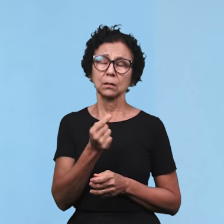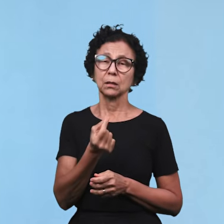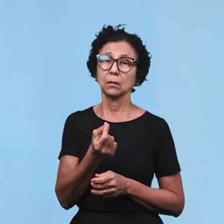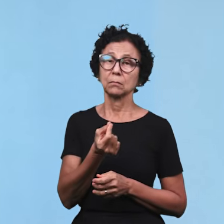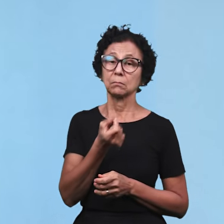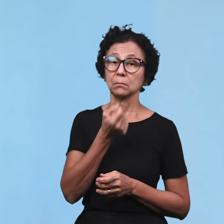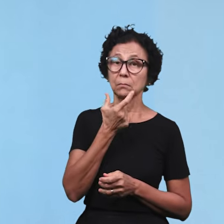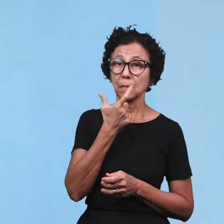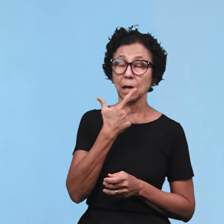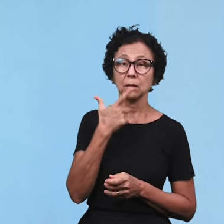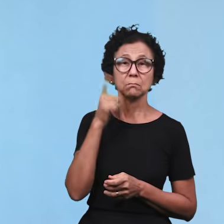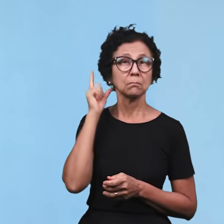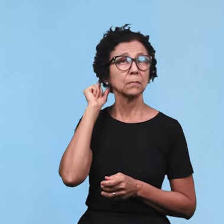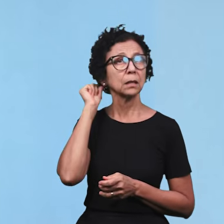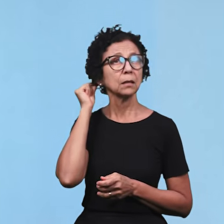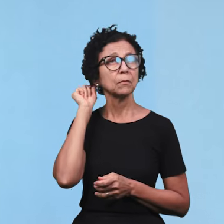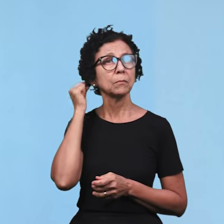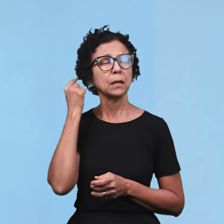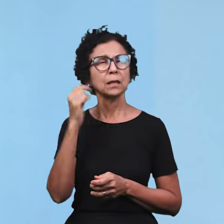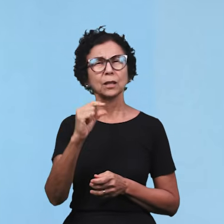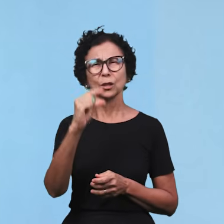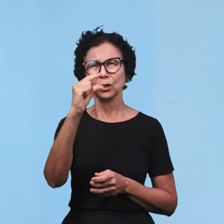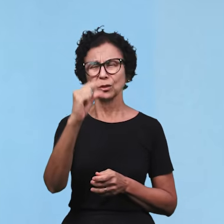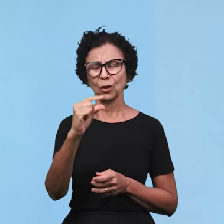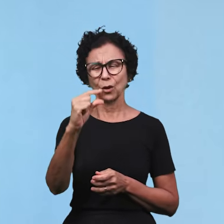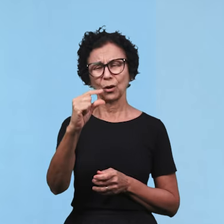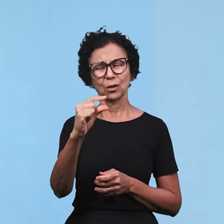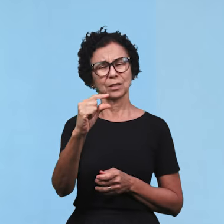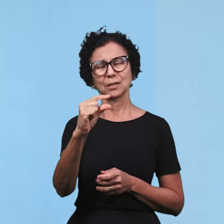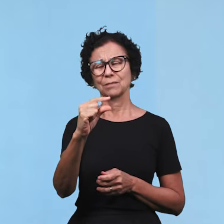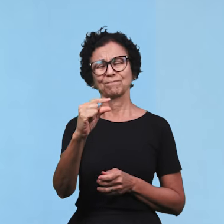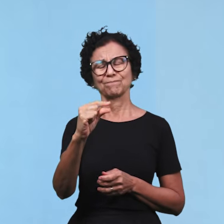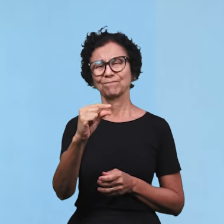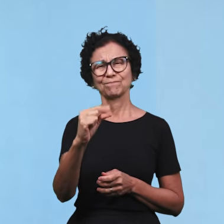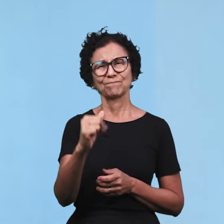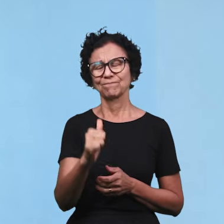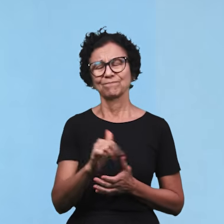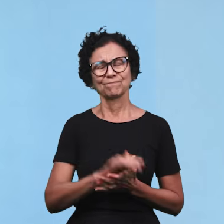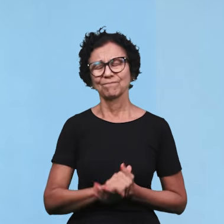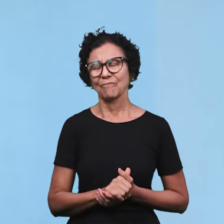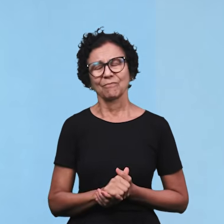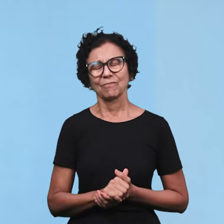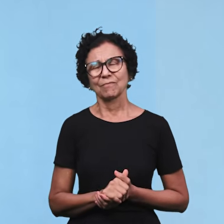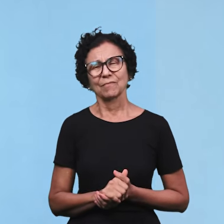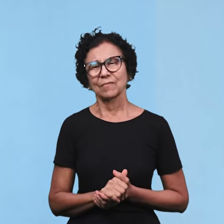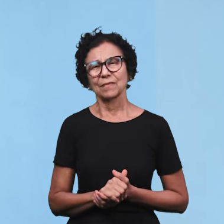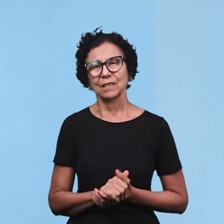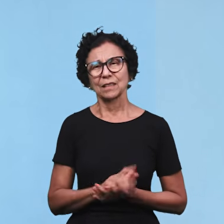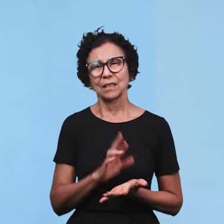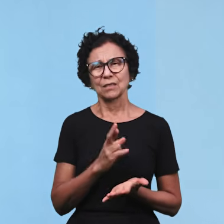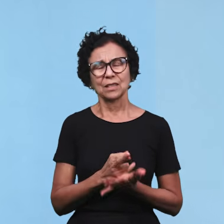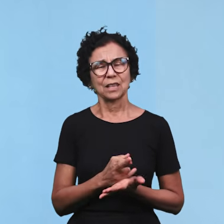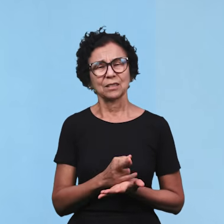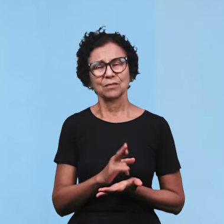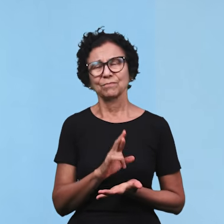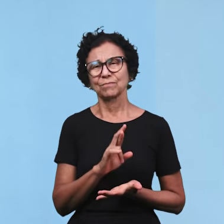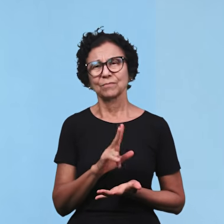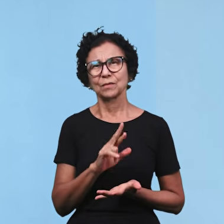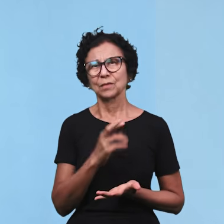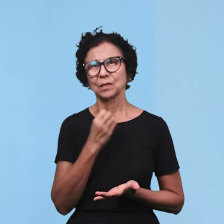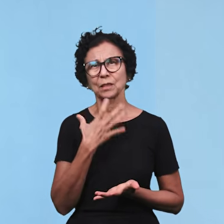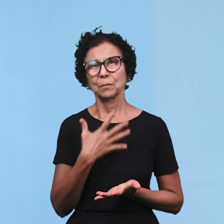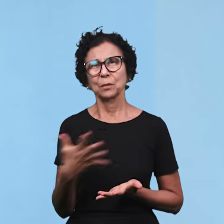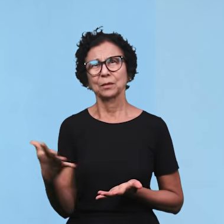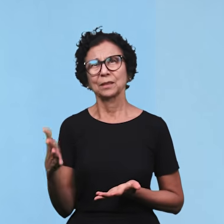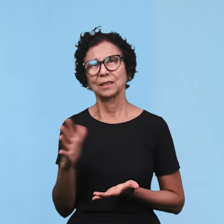vezes, é muito subdosado, dificilmente a gente vai conseguir chegar em bons resultados para ele. Então é exatamente o que você falou, só tende